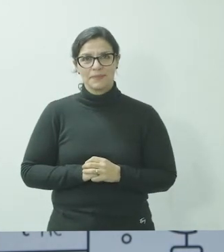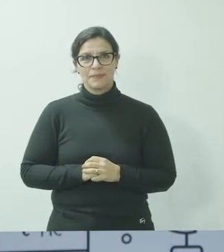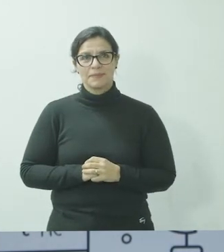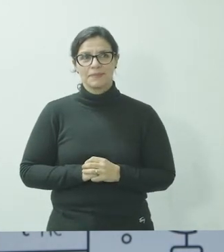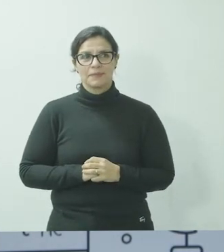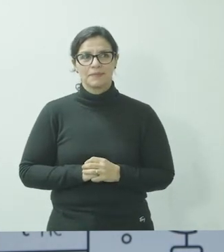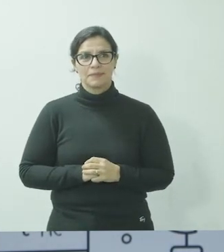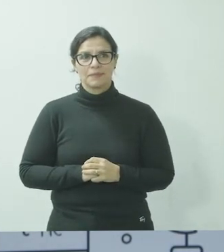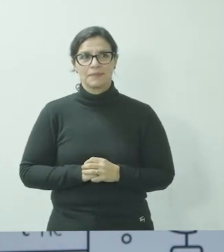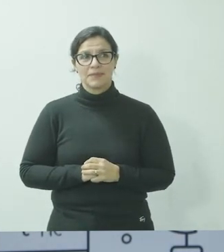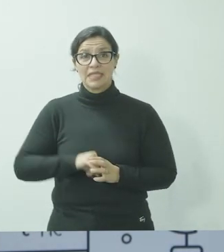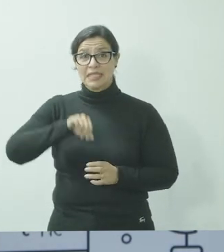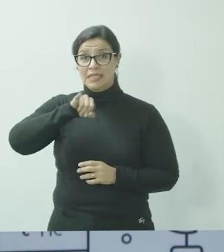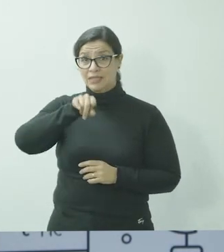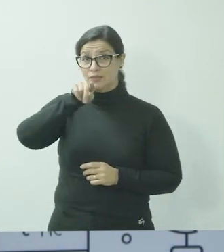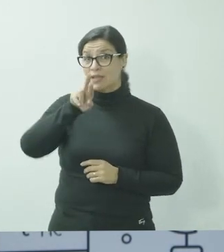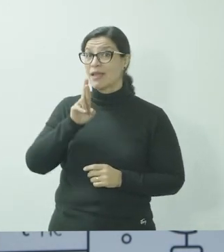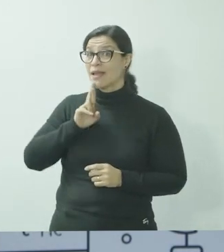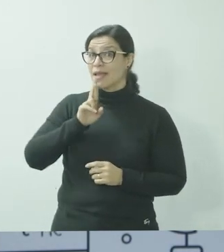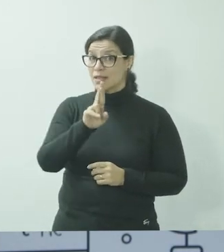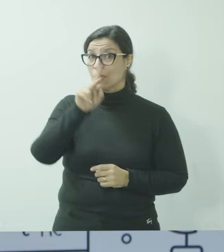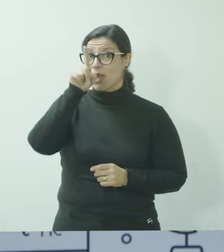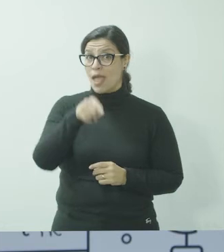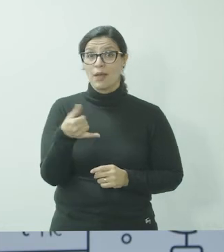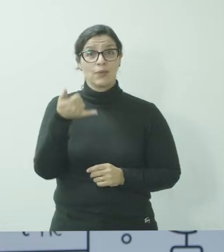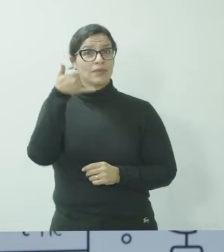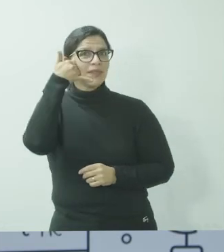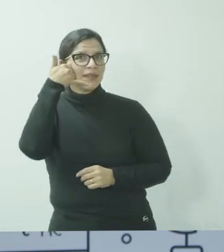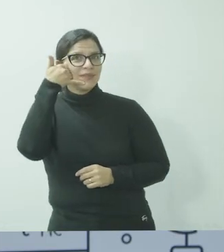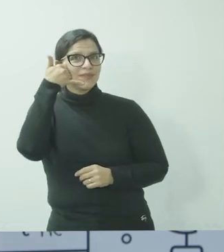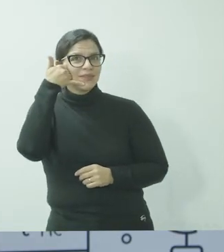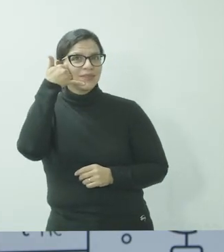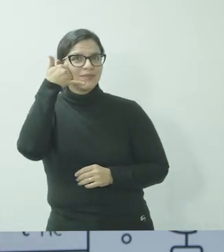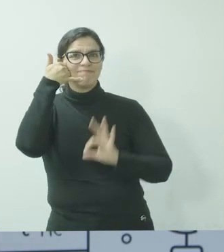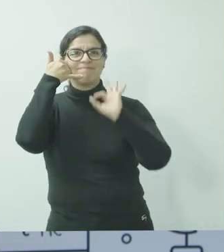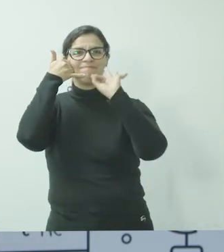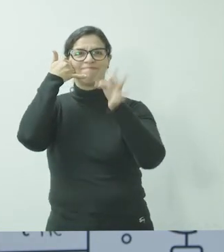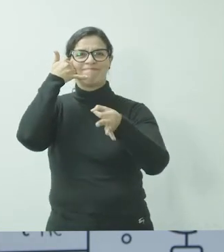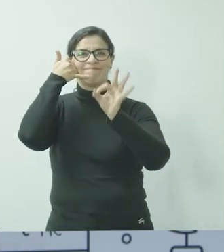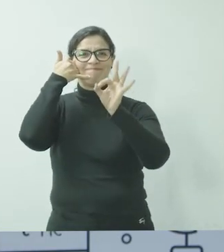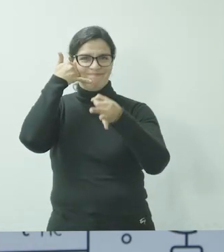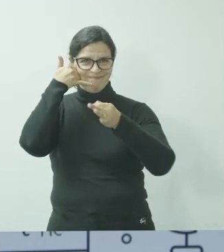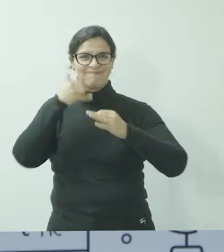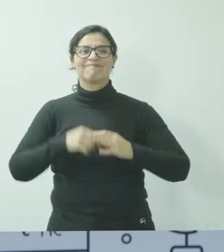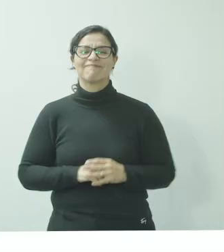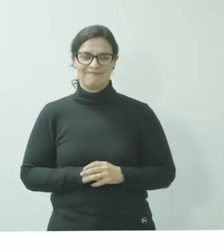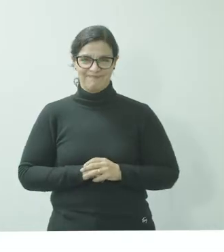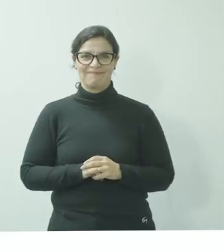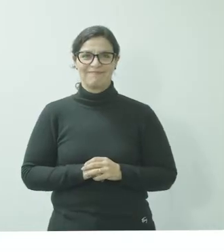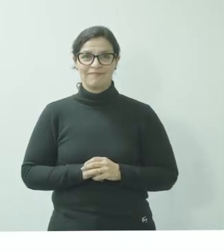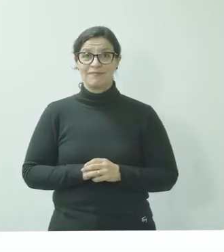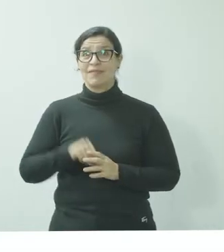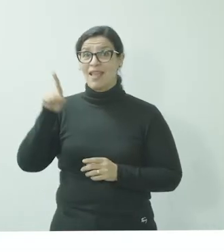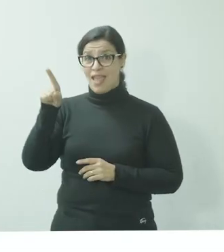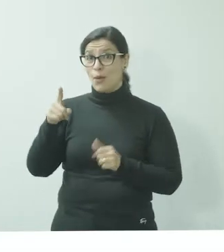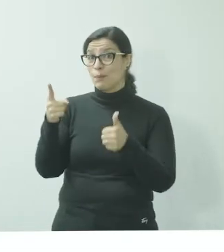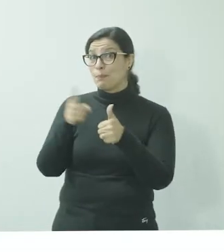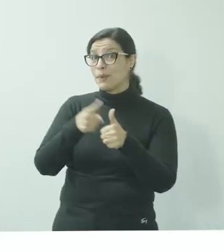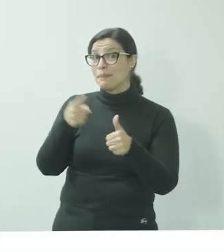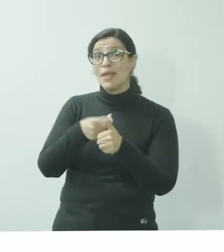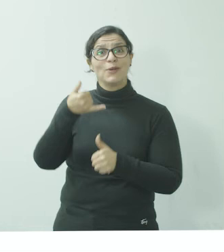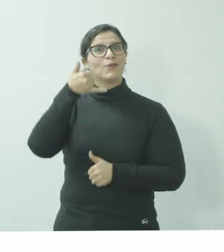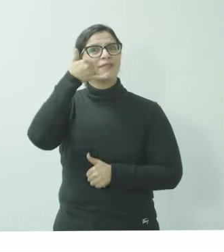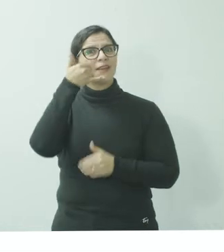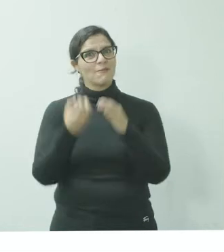aqui se você respondeu que é o telefone está correto Esse é o primeiro